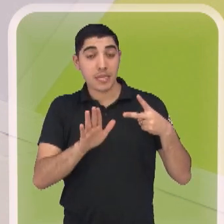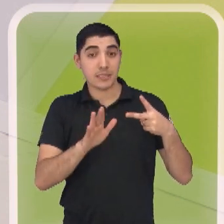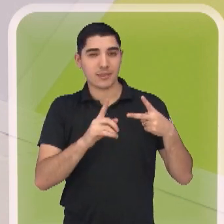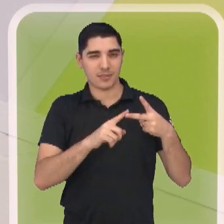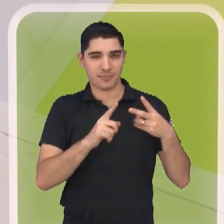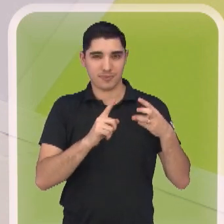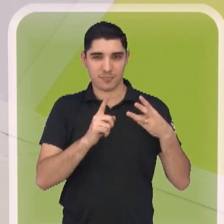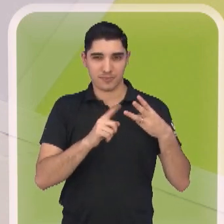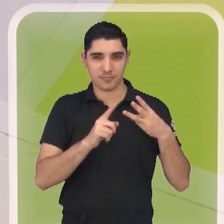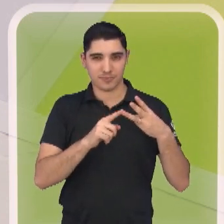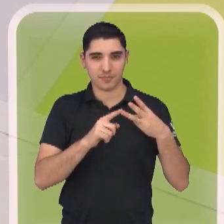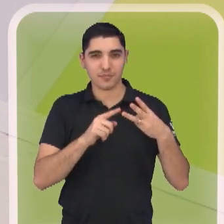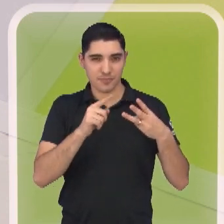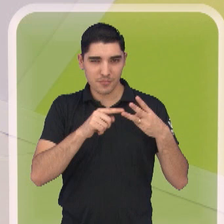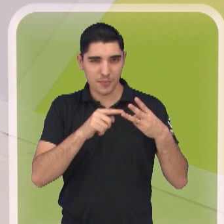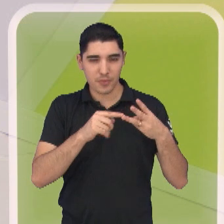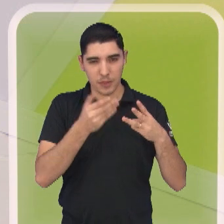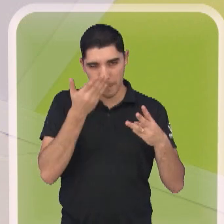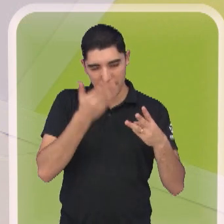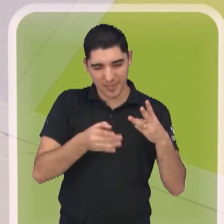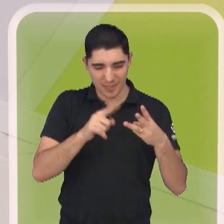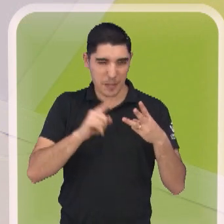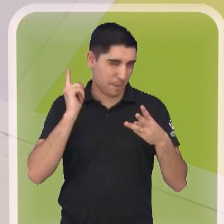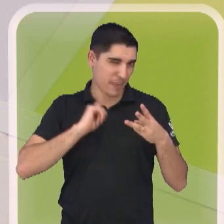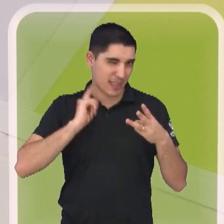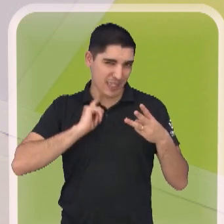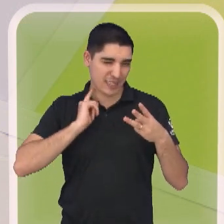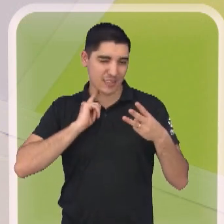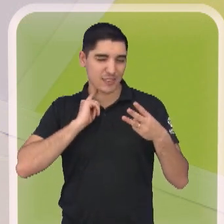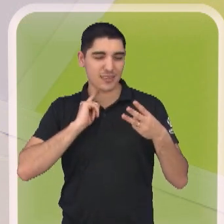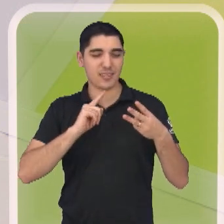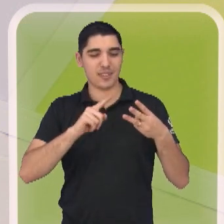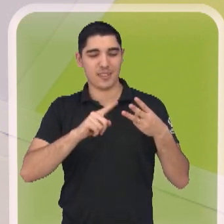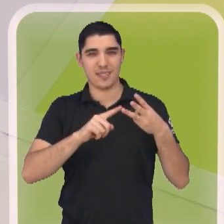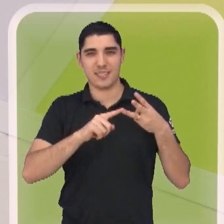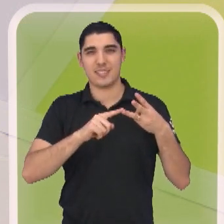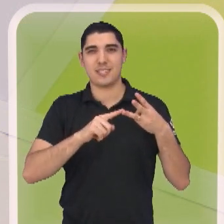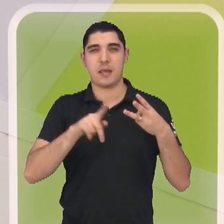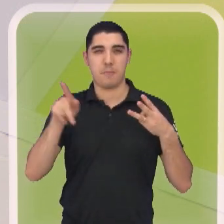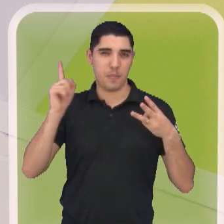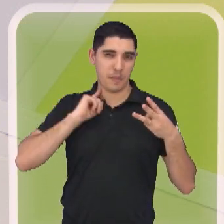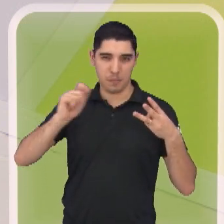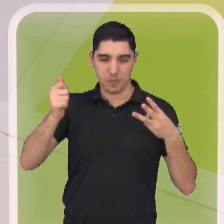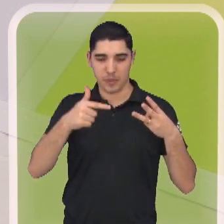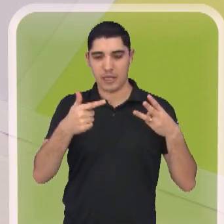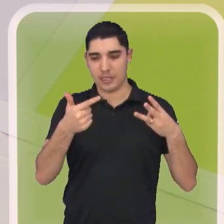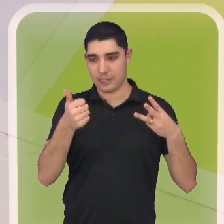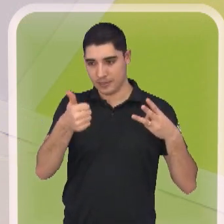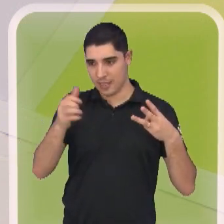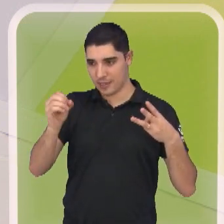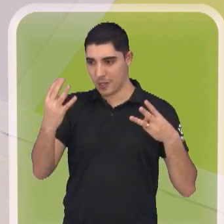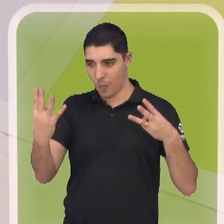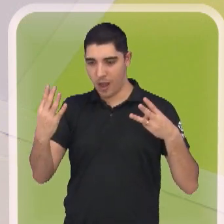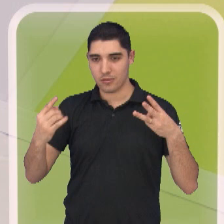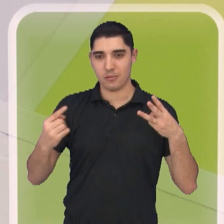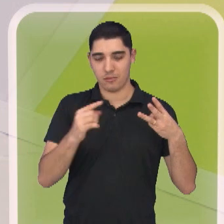última a última partida que foi justamente essa que citamos a derrota cachapante para a equipe do Minas por 104 a 53 a outra partida